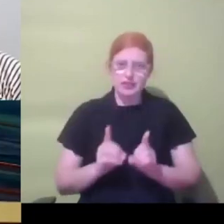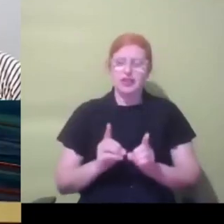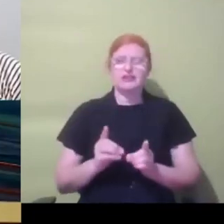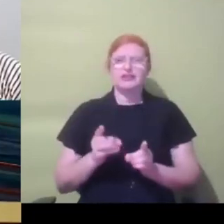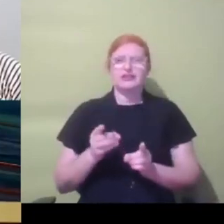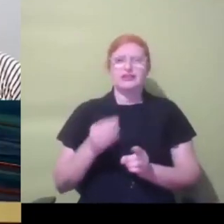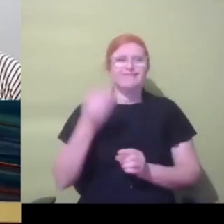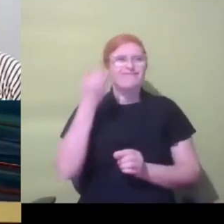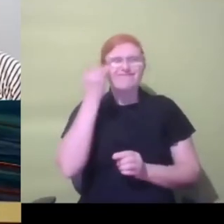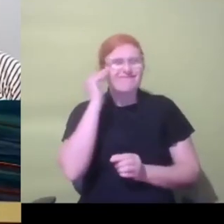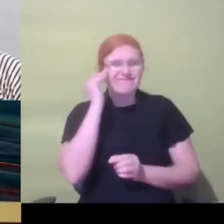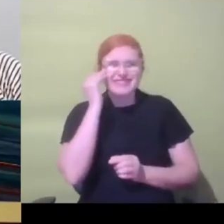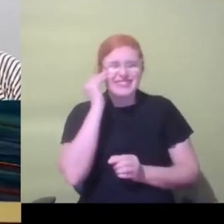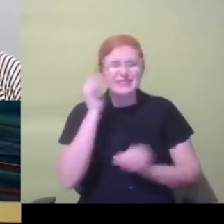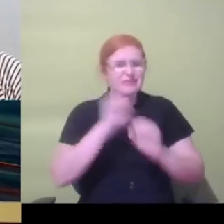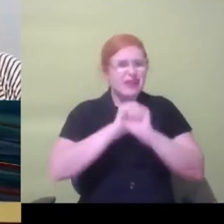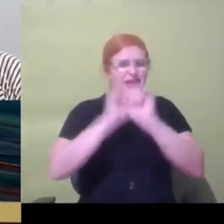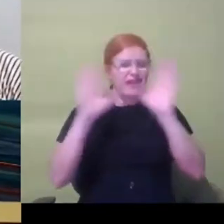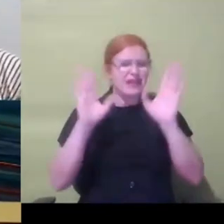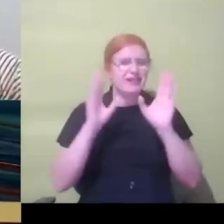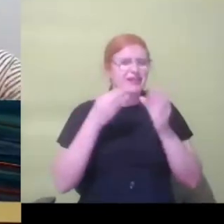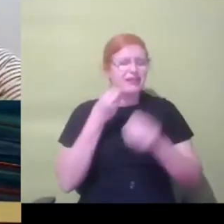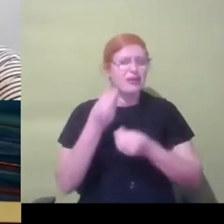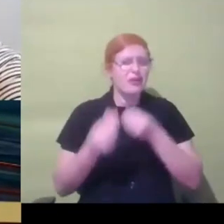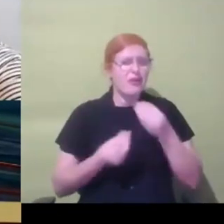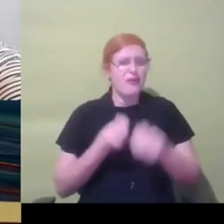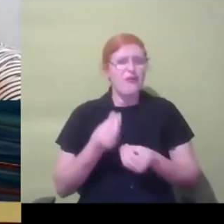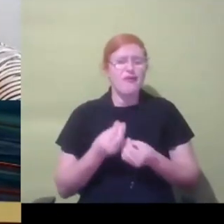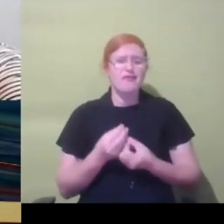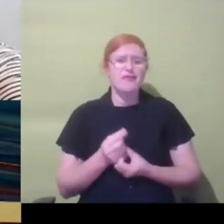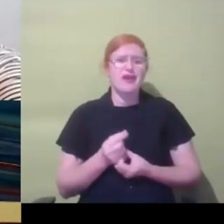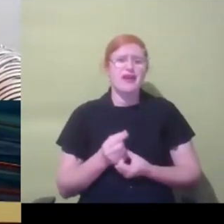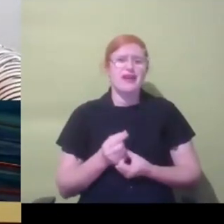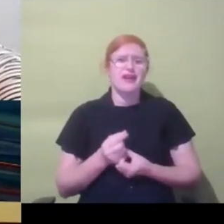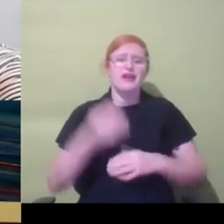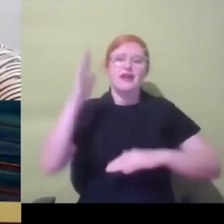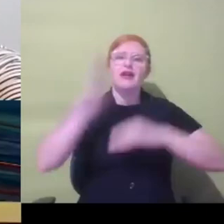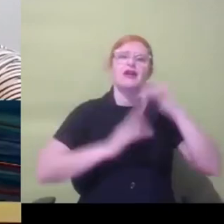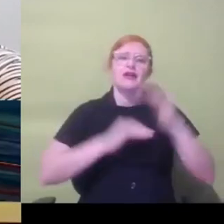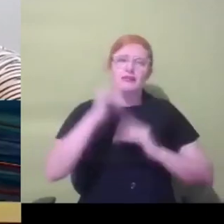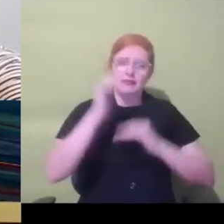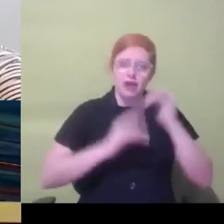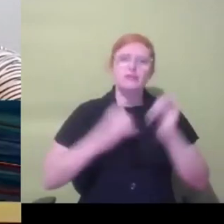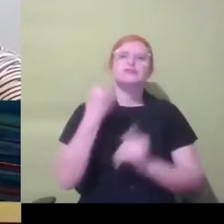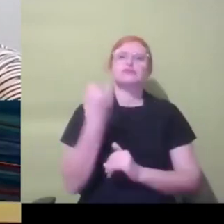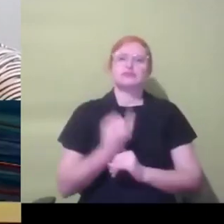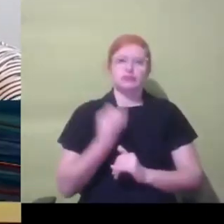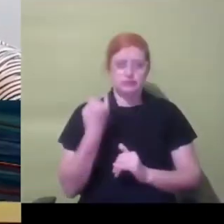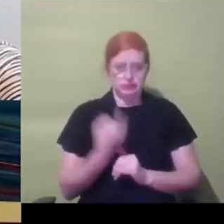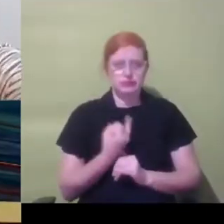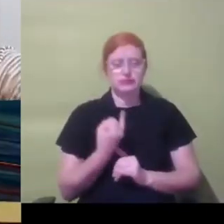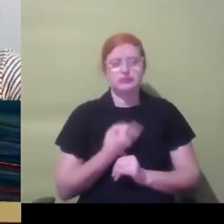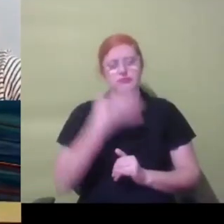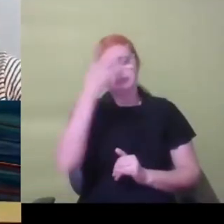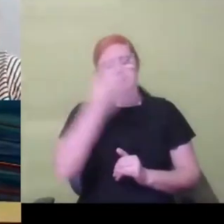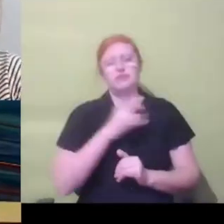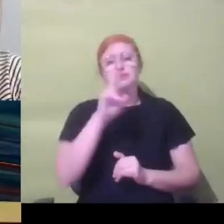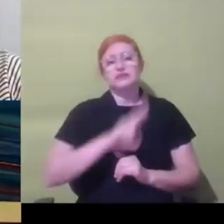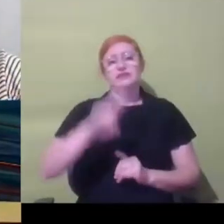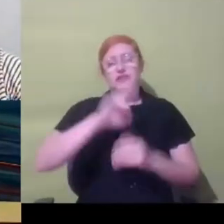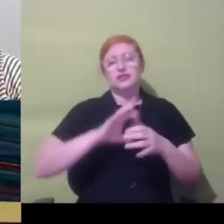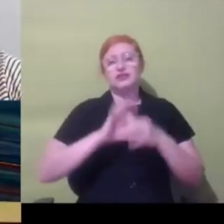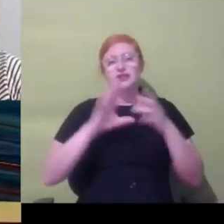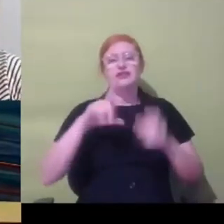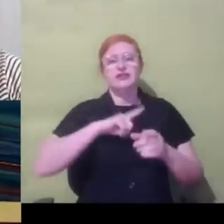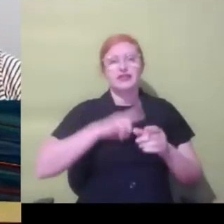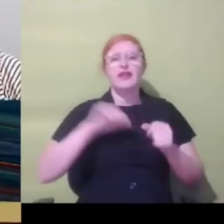esse entendimento, né? E o quanto isso é uma prática importante. E eu acho que a Universidade Livre